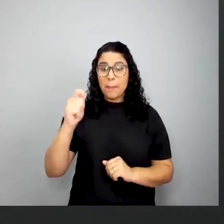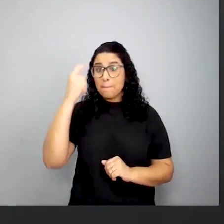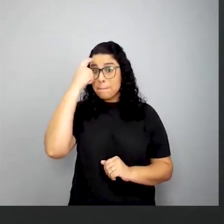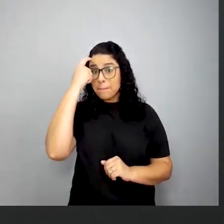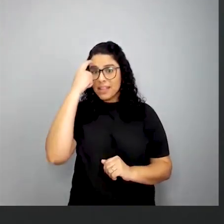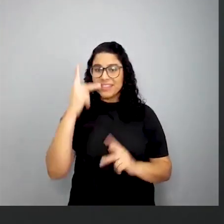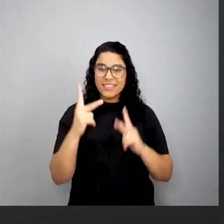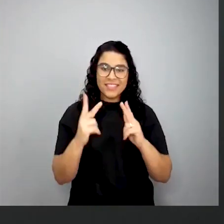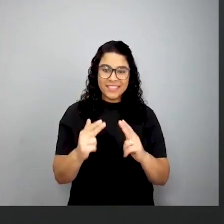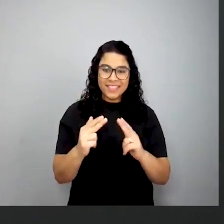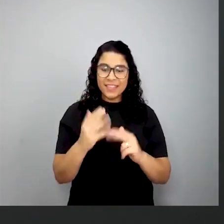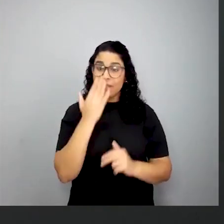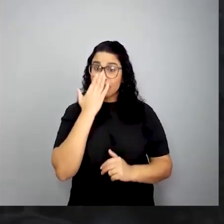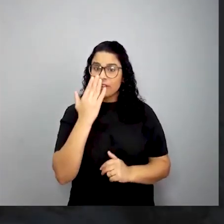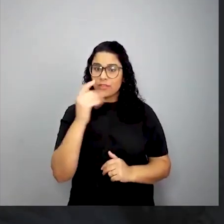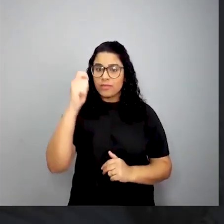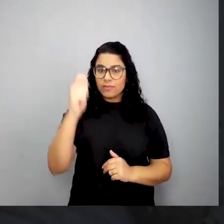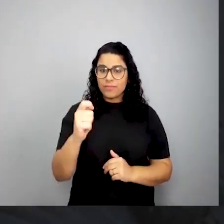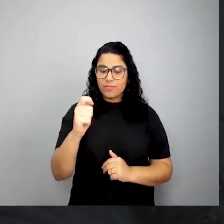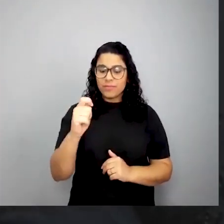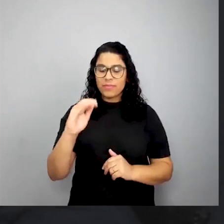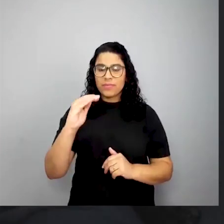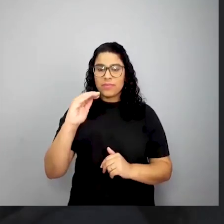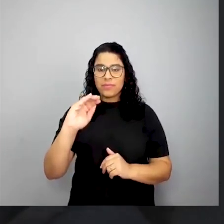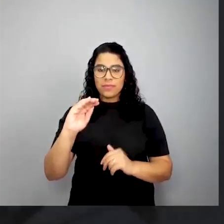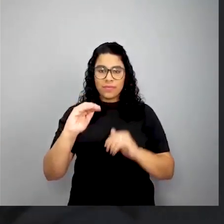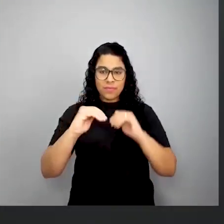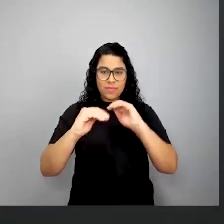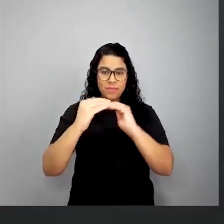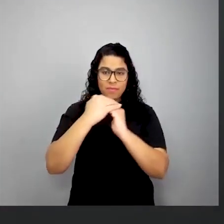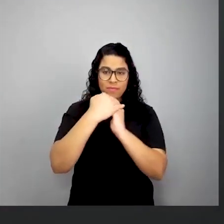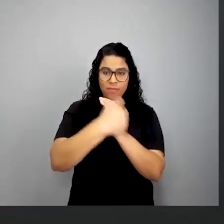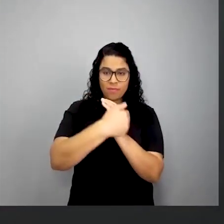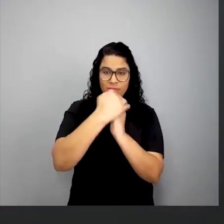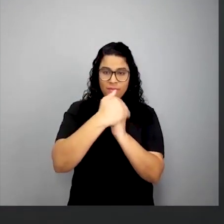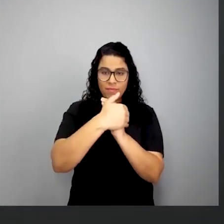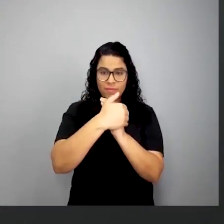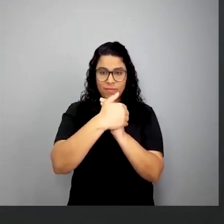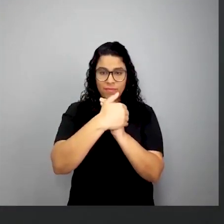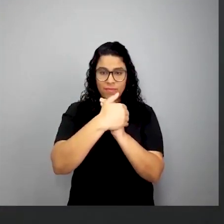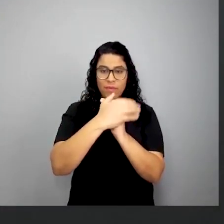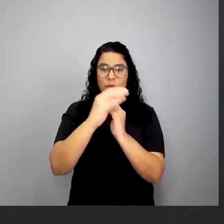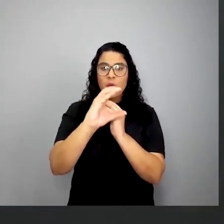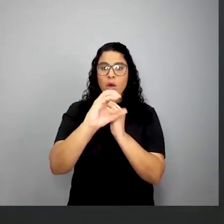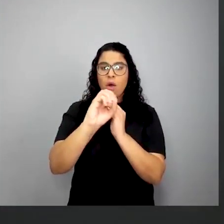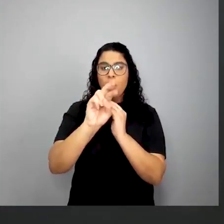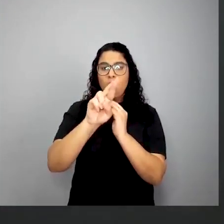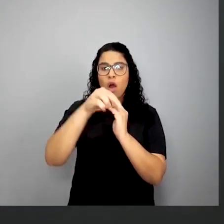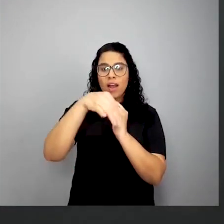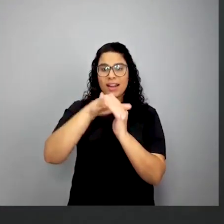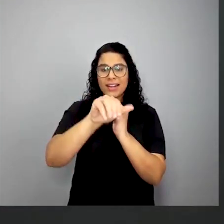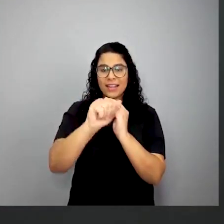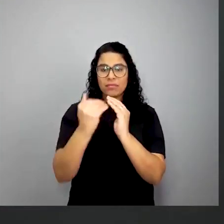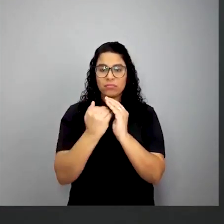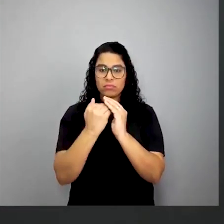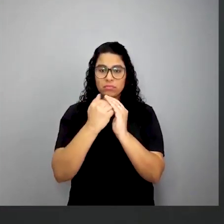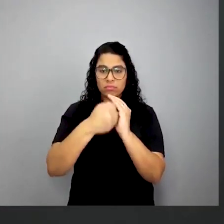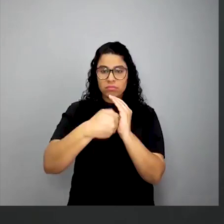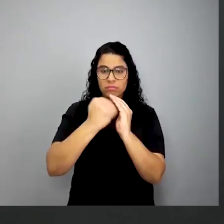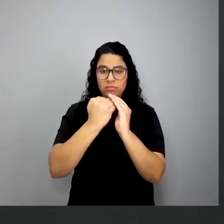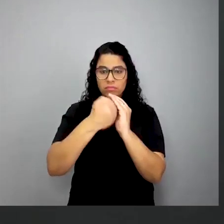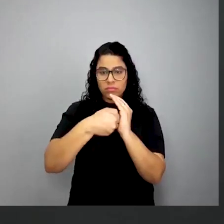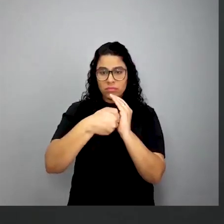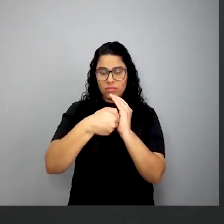ó, córnea e lente. A gente fala que a nossa córnea e a nossa